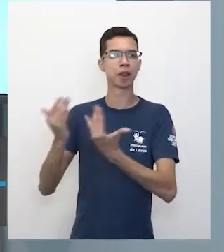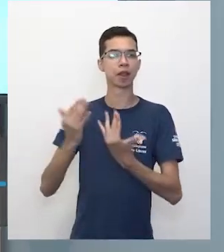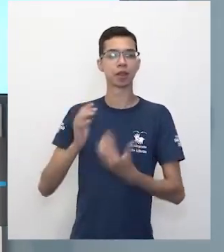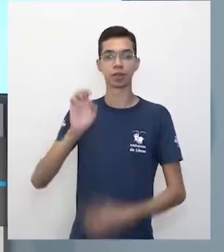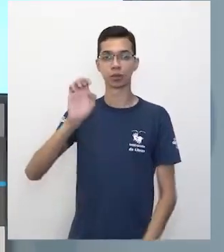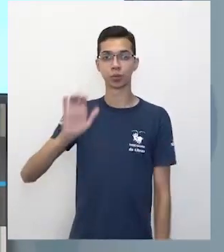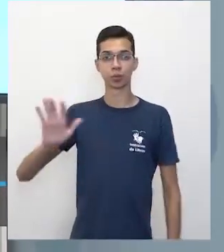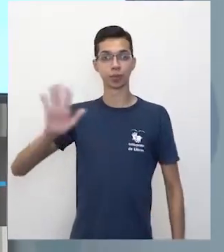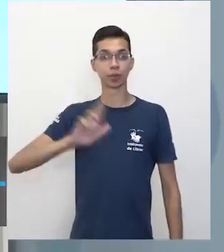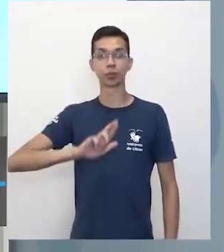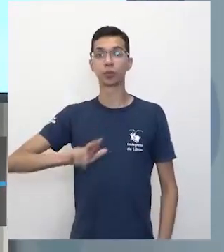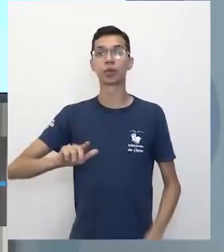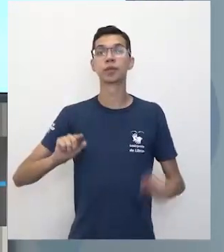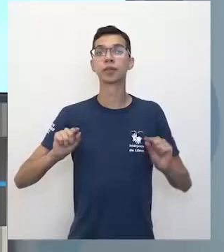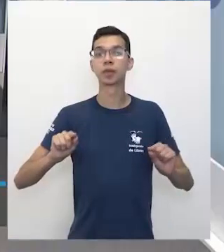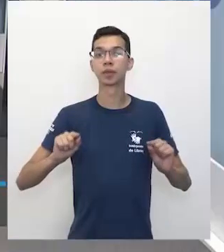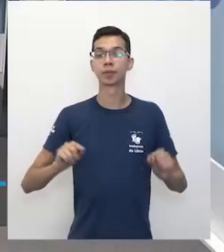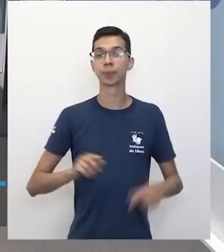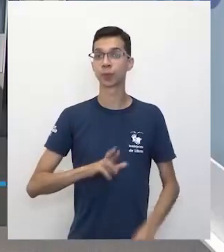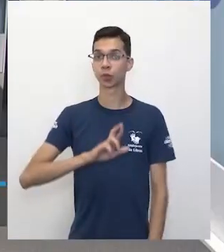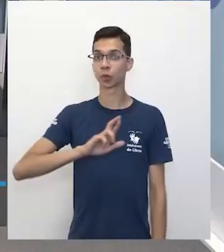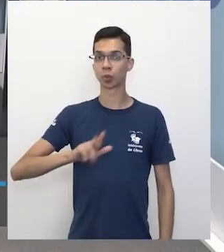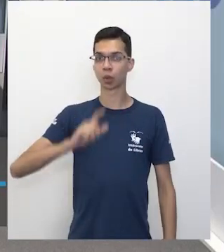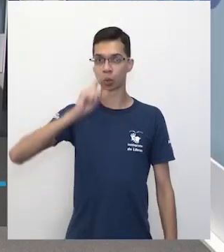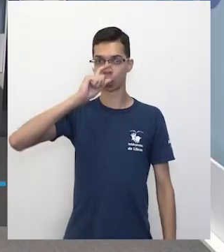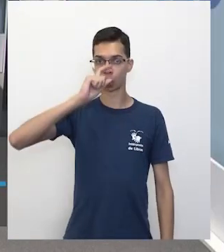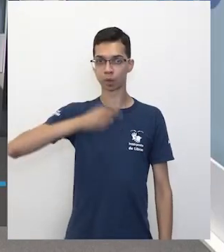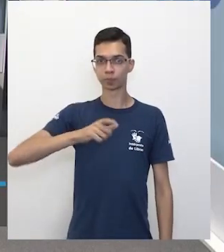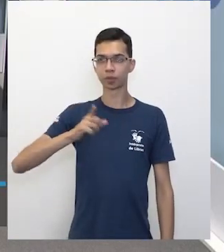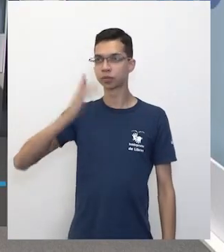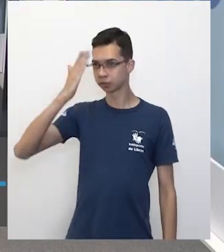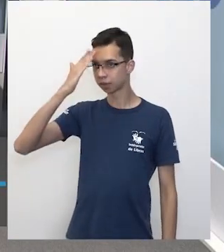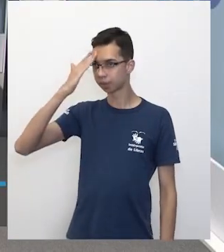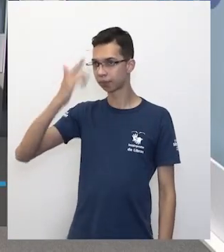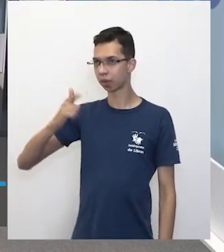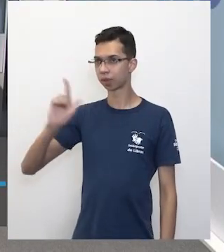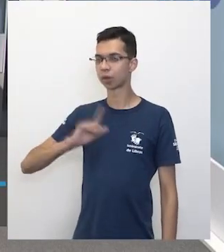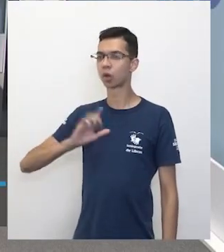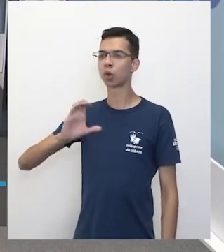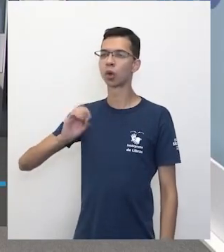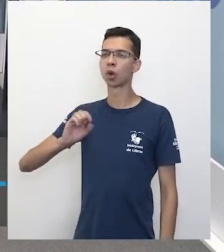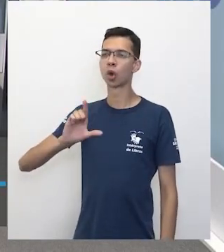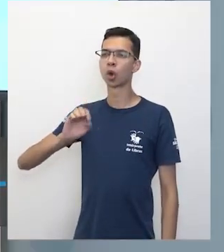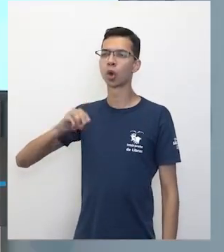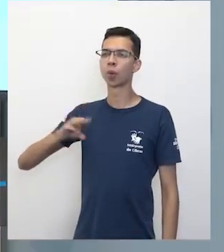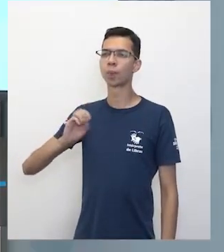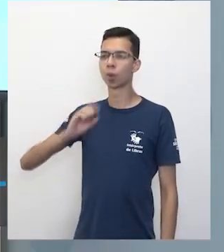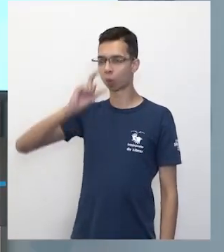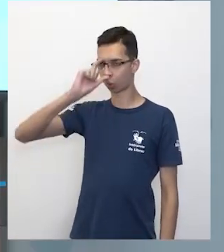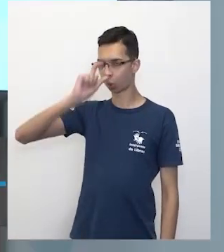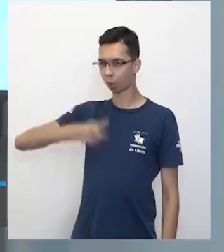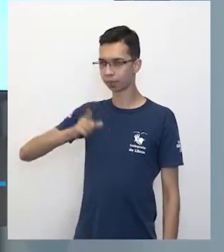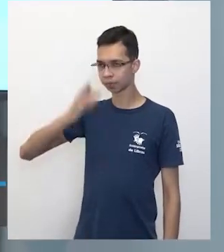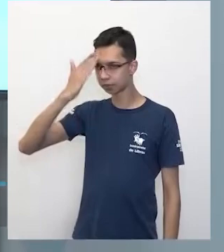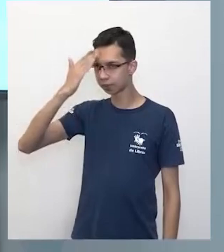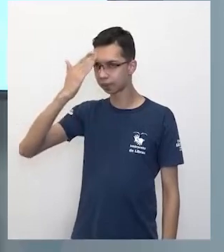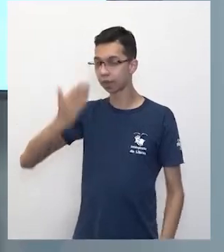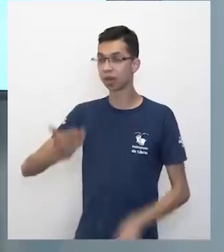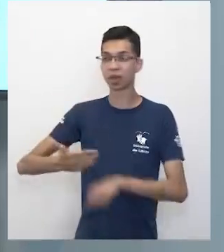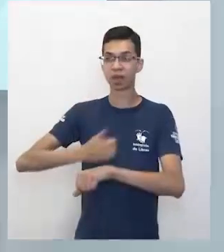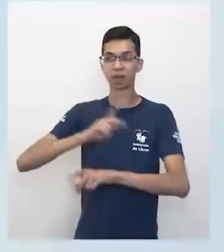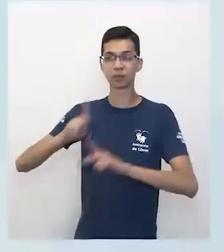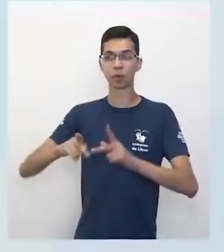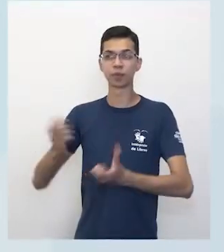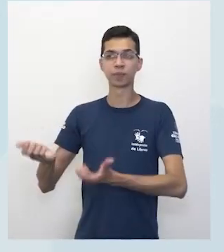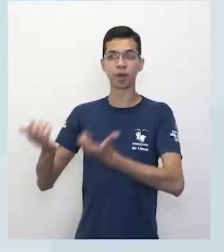europeus, sem ser Colombo? Sabia que teve gente que chegou aqui antes de do Colombo? Eu ouvi falar sobre isso. Então, Nossa, vamos dar uma pesquisada aí, porque tem coisa